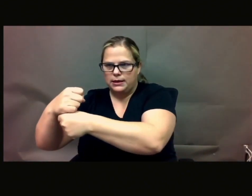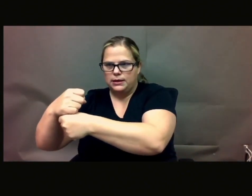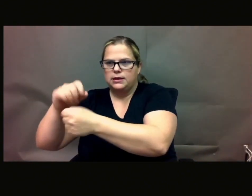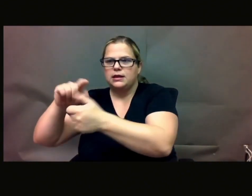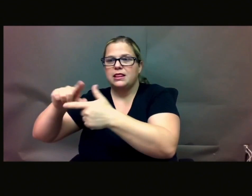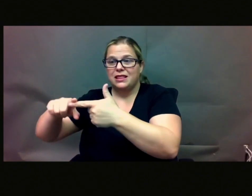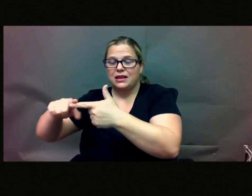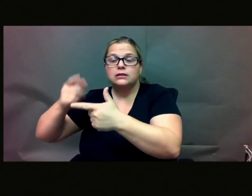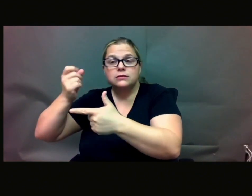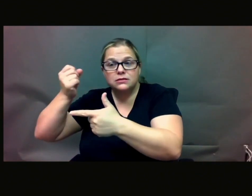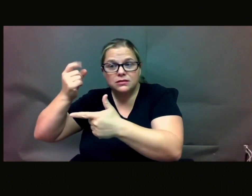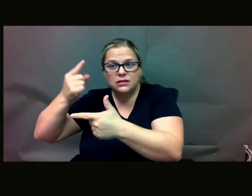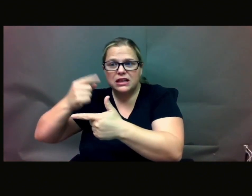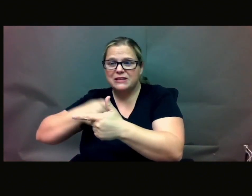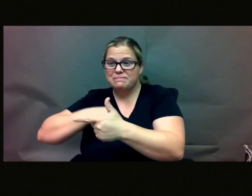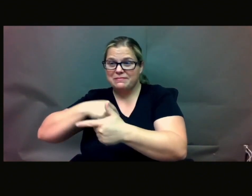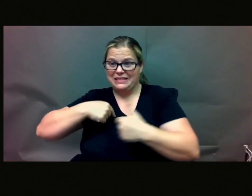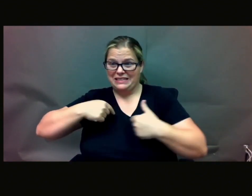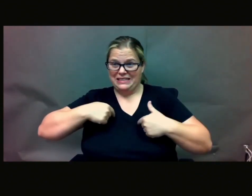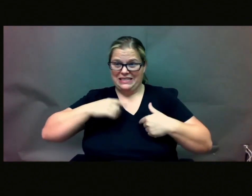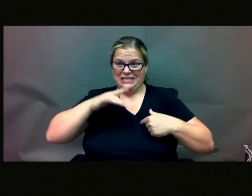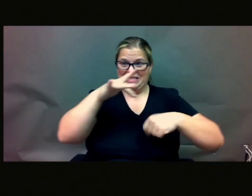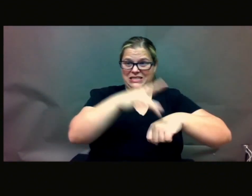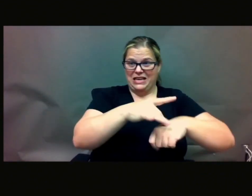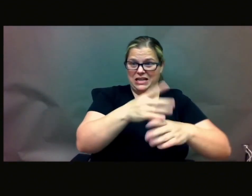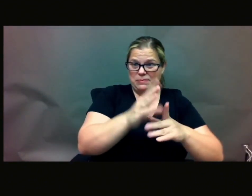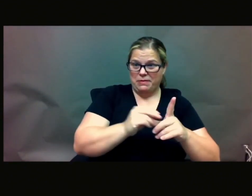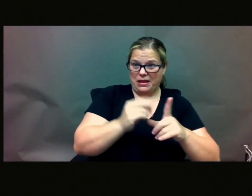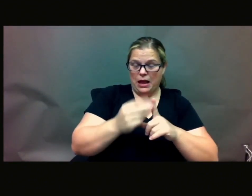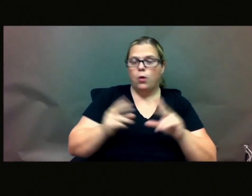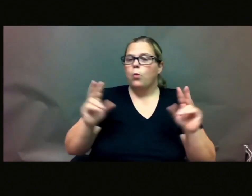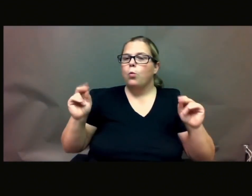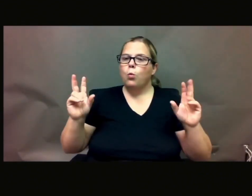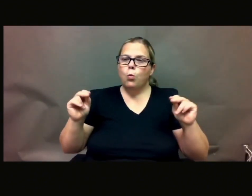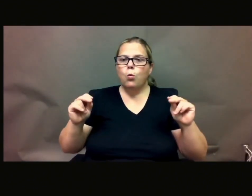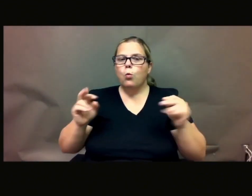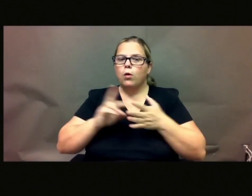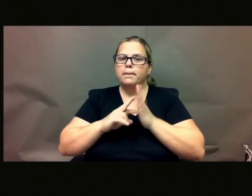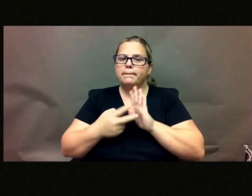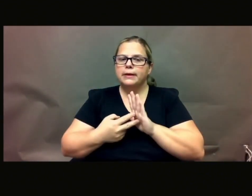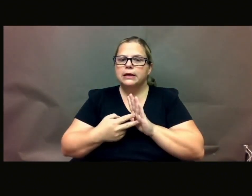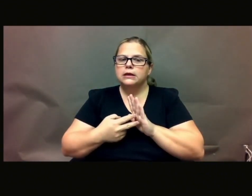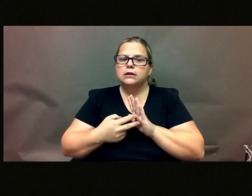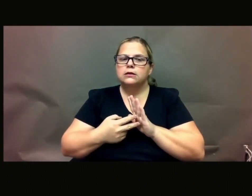Makemake. E agora, em vez de eu tocar a banana...